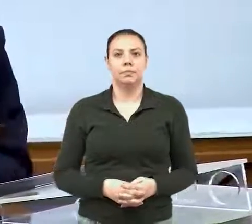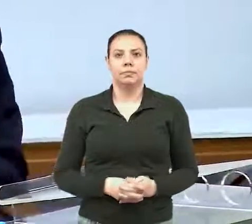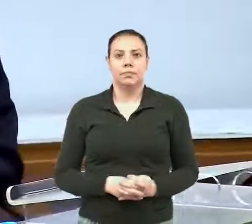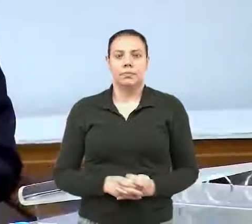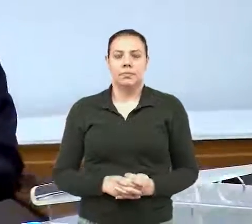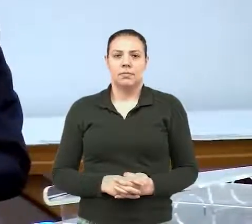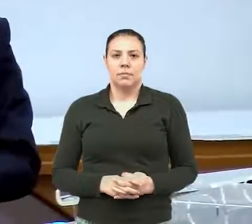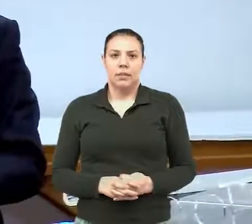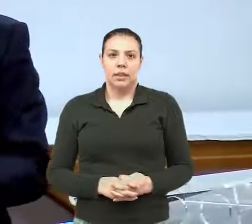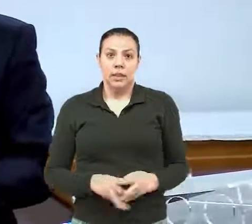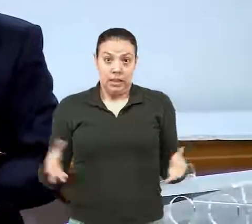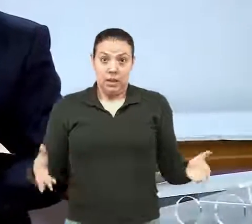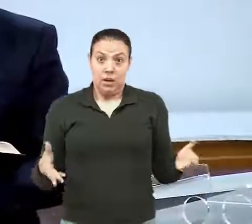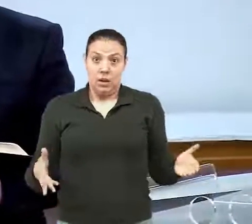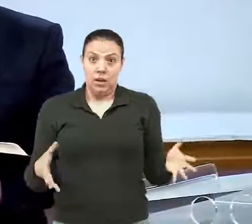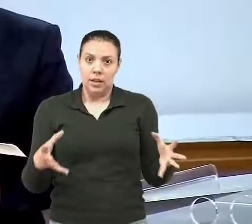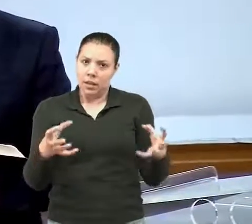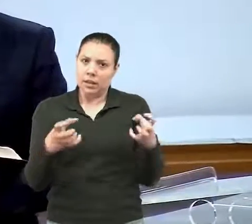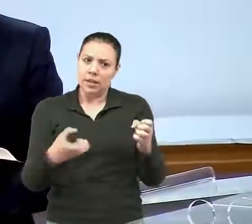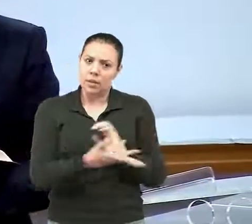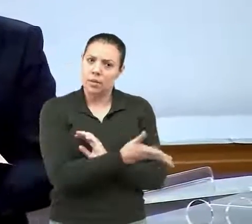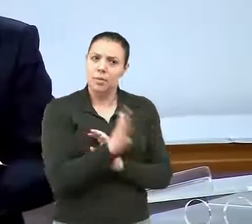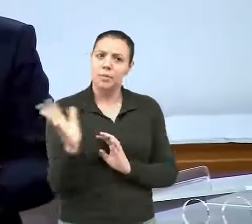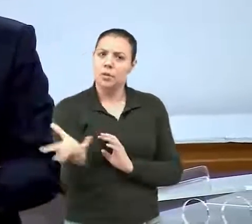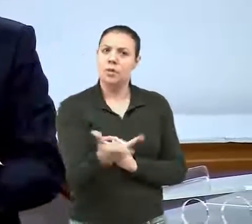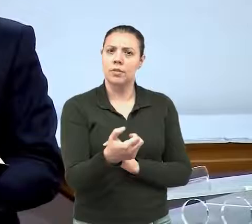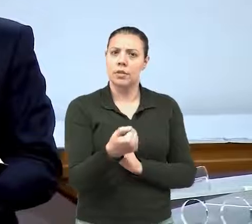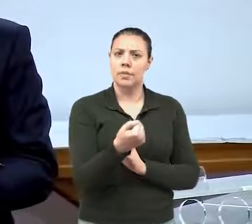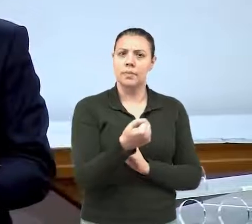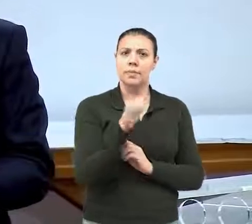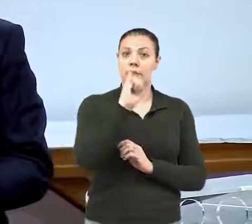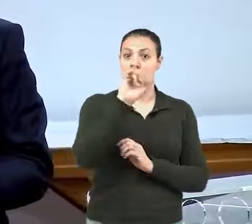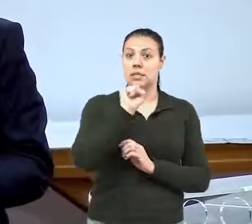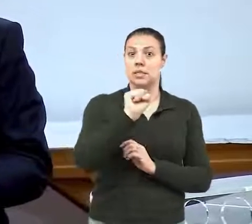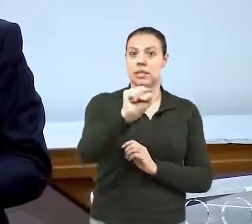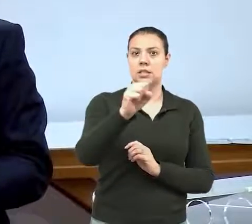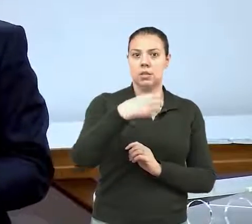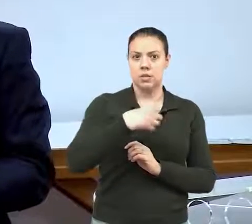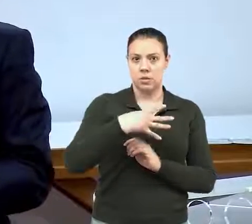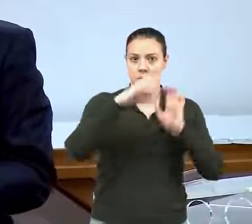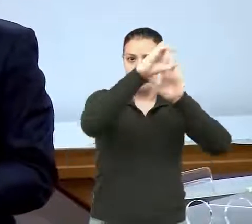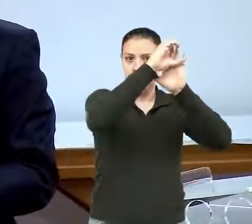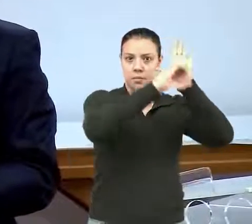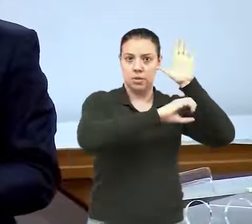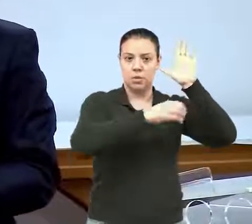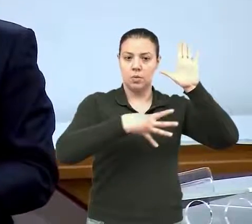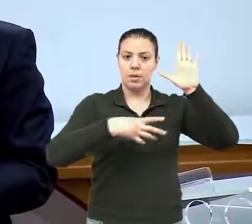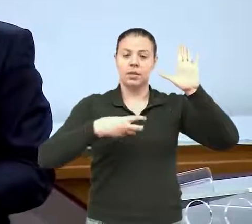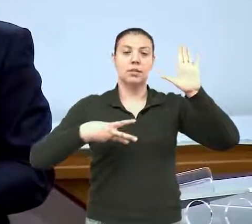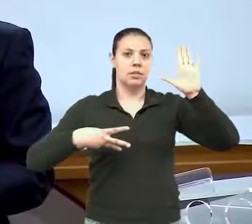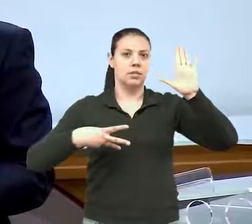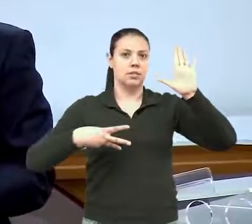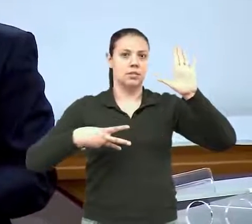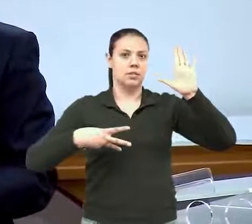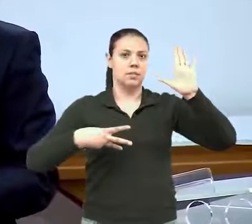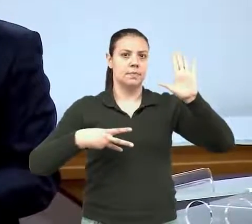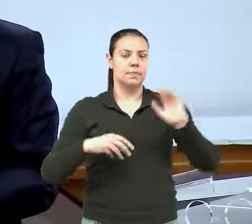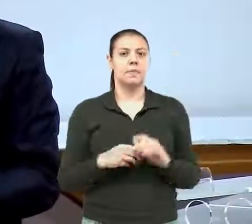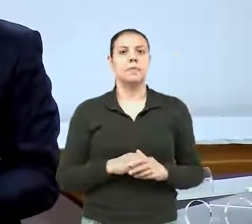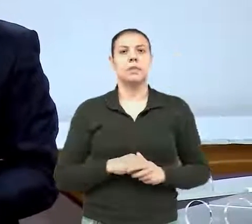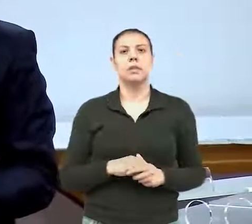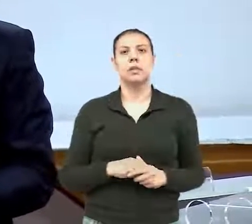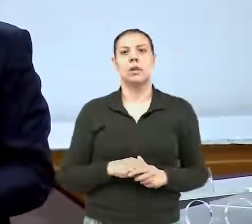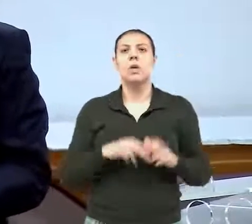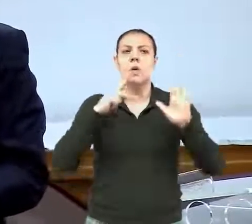Agora convido você para ir comigo para Isaías 43, porque ainda o profeta está trazendo uma palavra